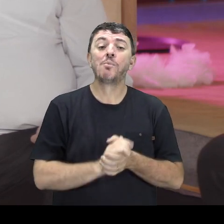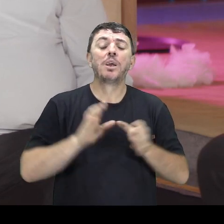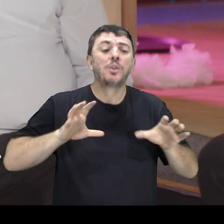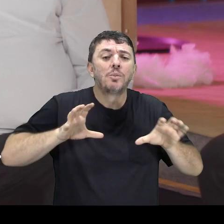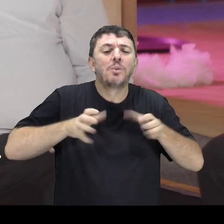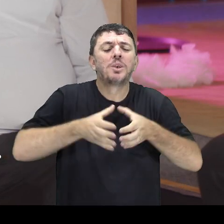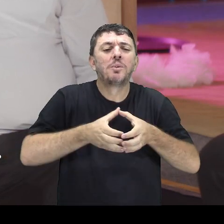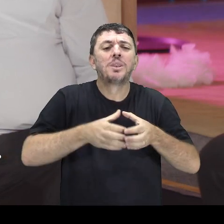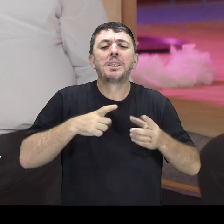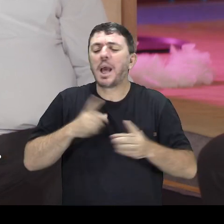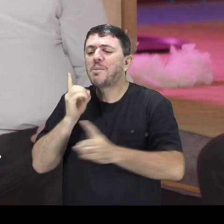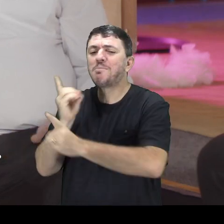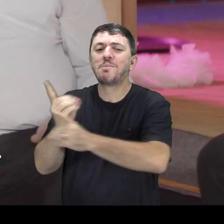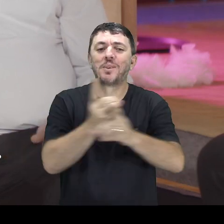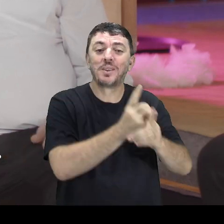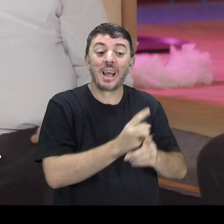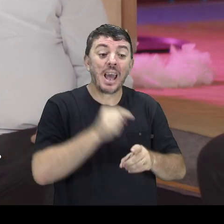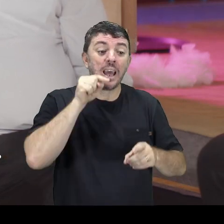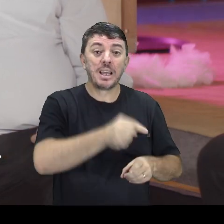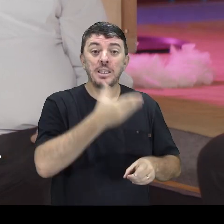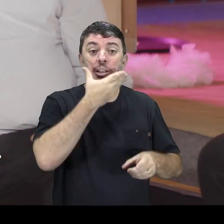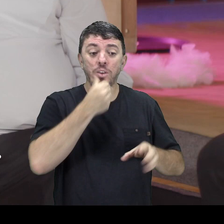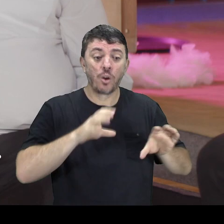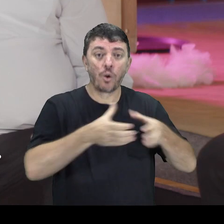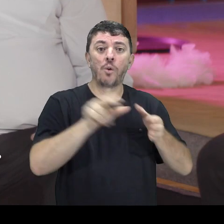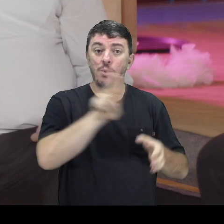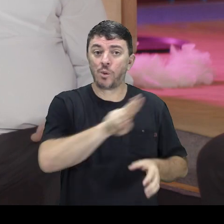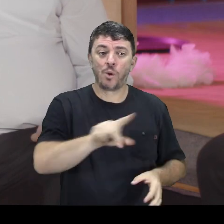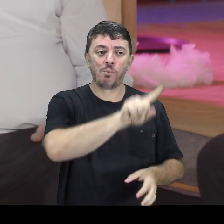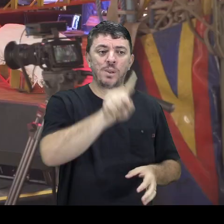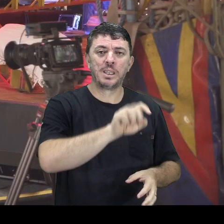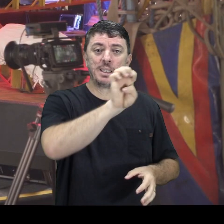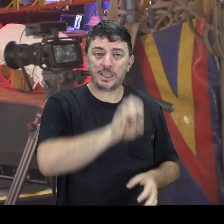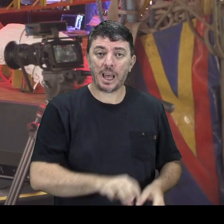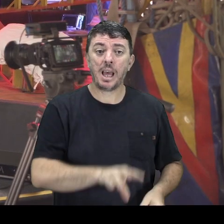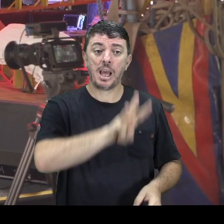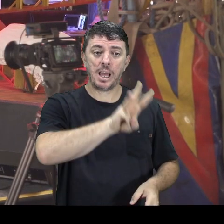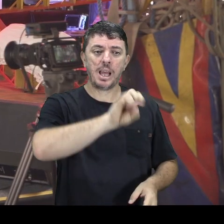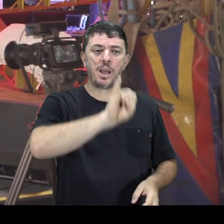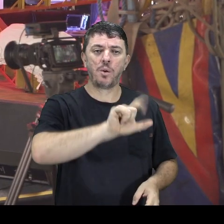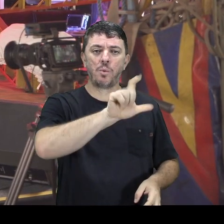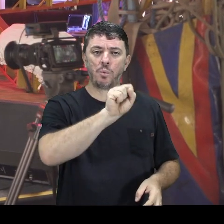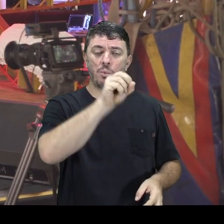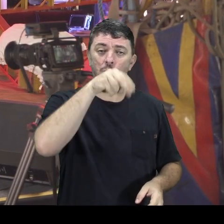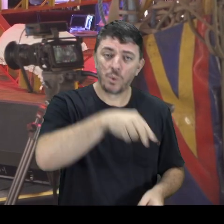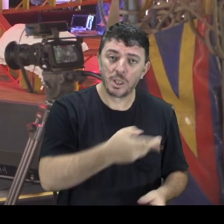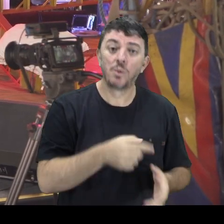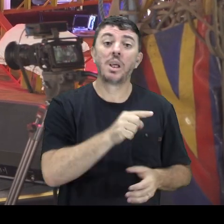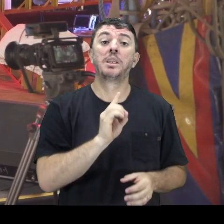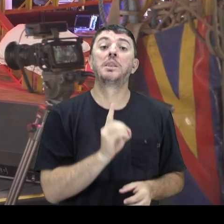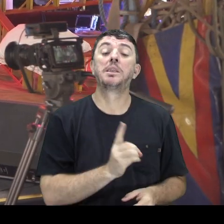vários momentos, mas com o Zé Wilson teve presença em vários momentos também dos Parapatões. Ele dirigiu parte circense